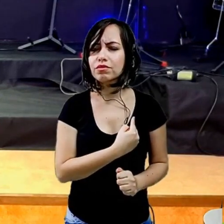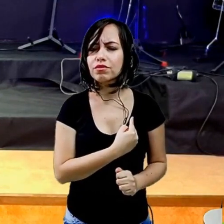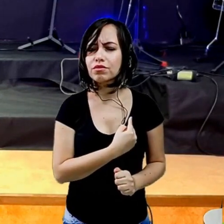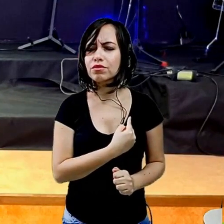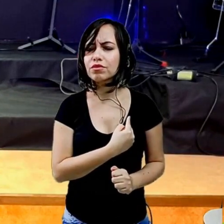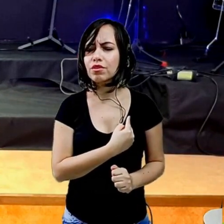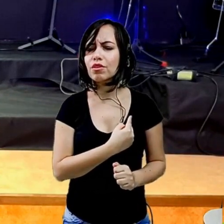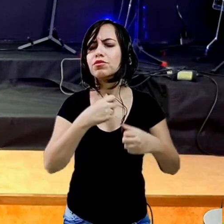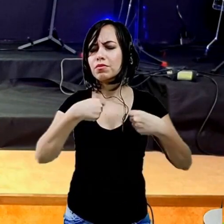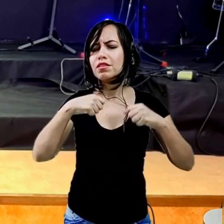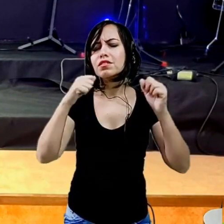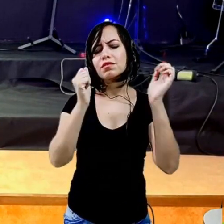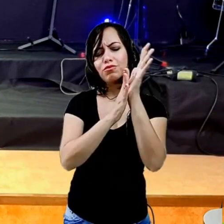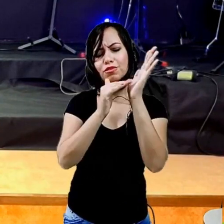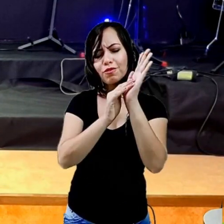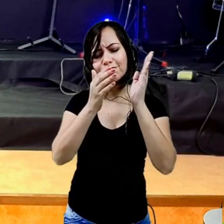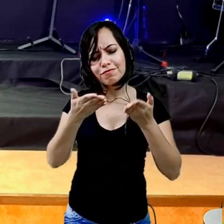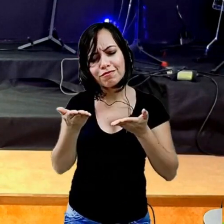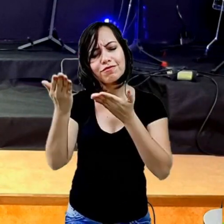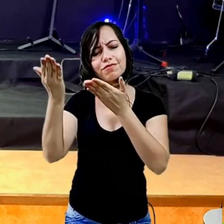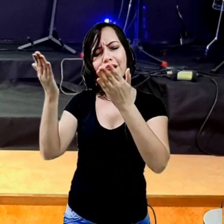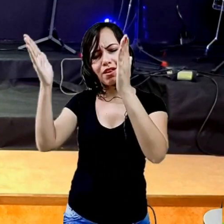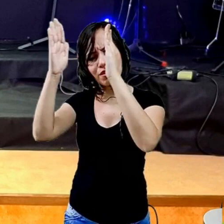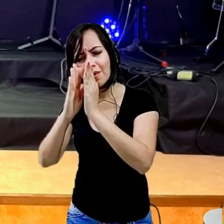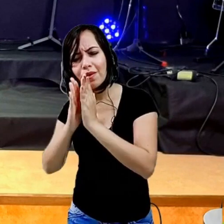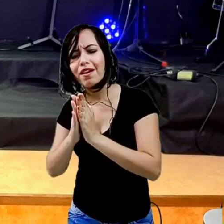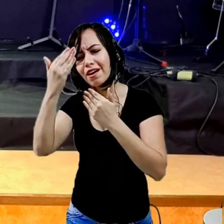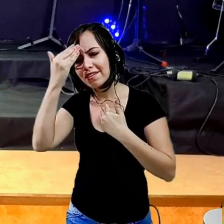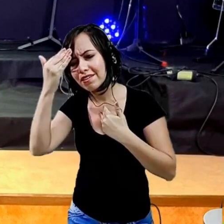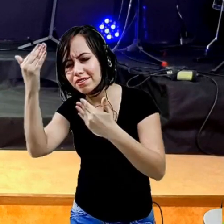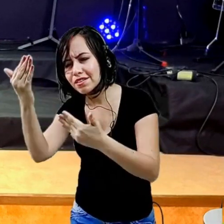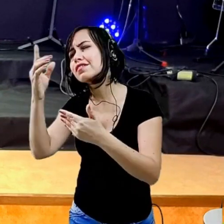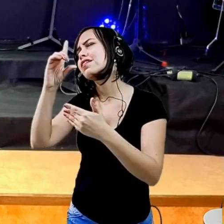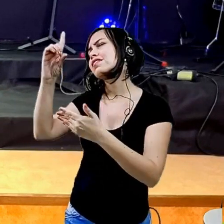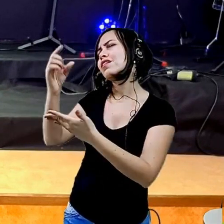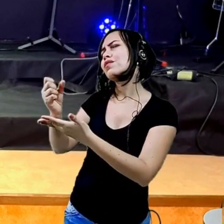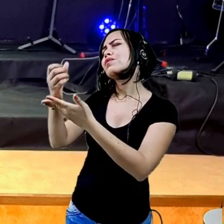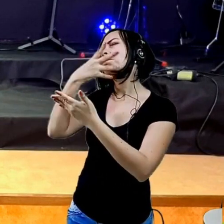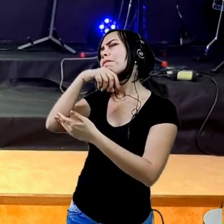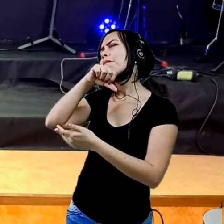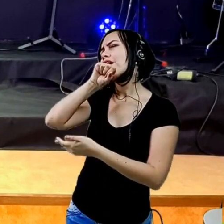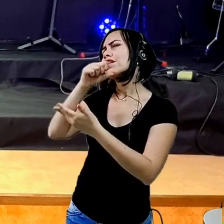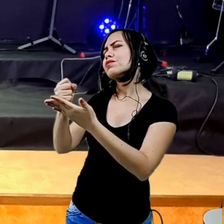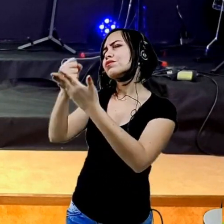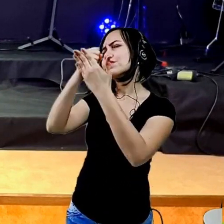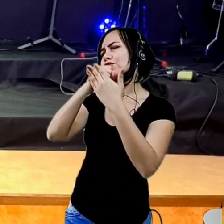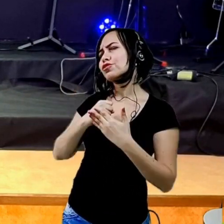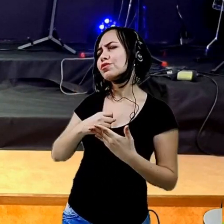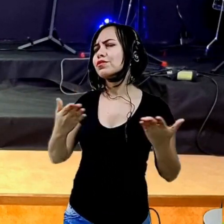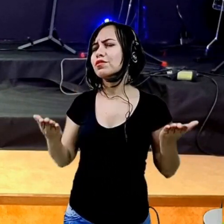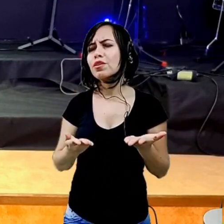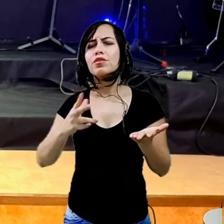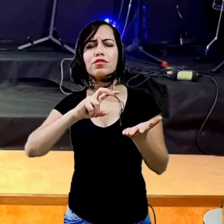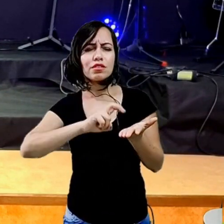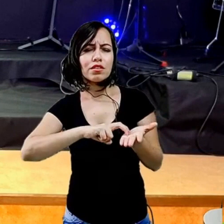de nosso louvor, de nossa gratidão, de nossa adoração, e nos ajuda, Pai, neste momento, nessa